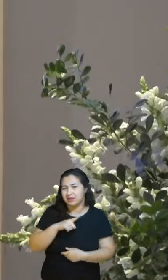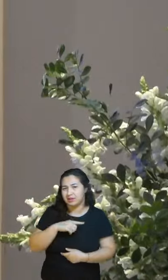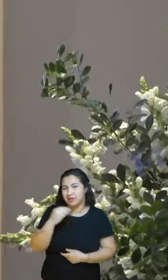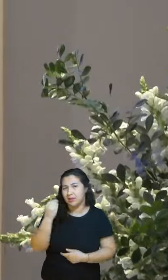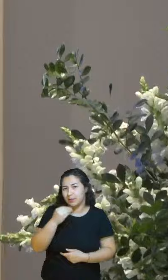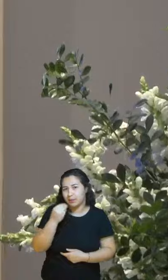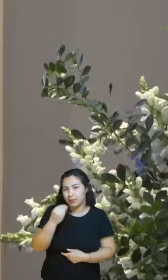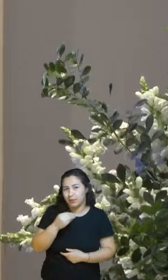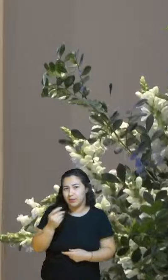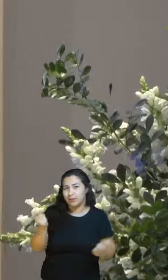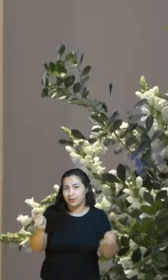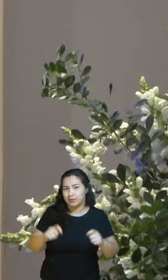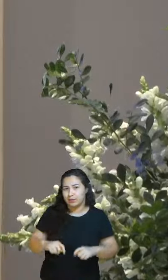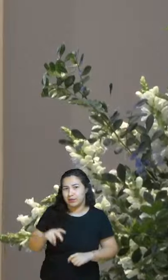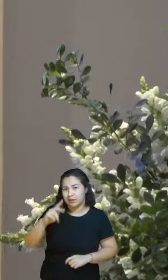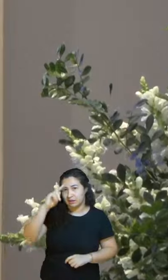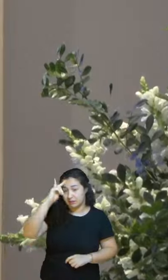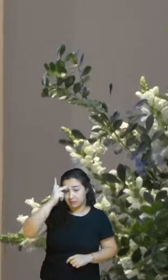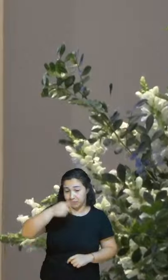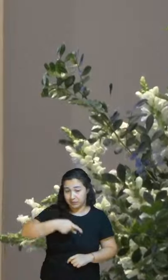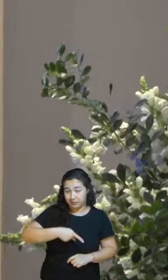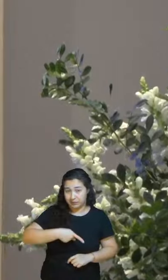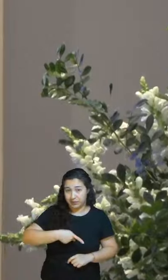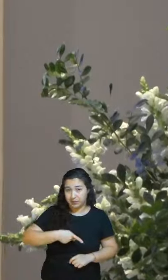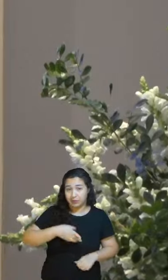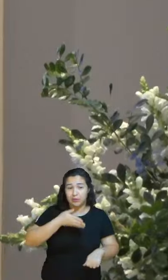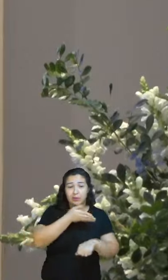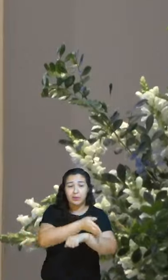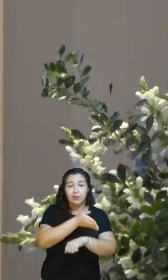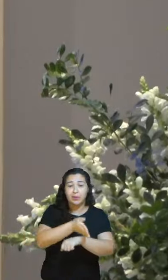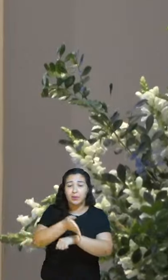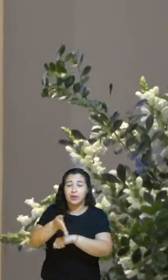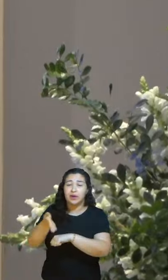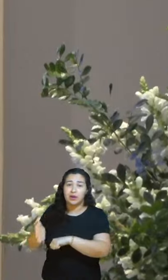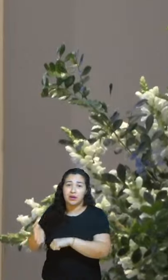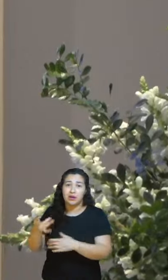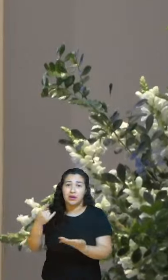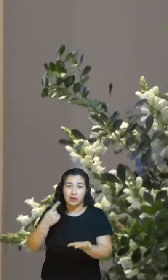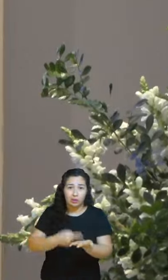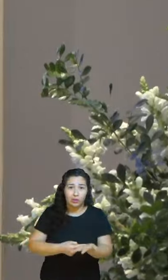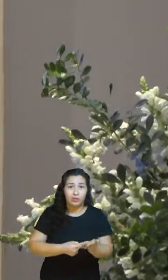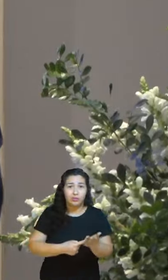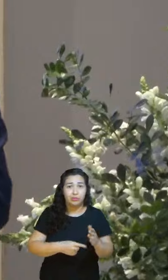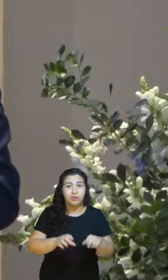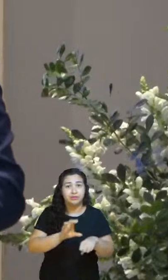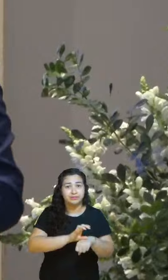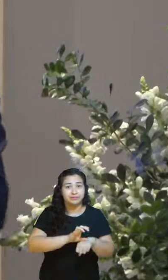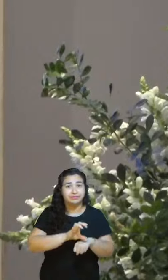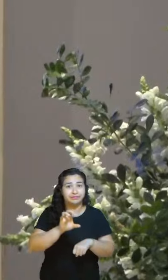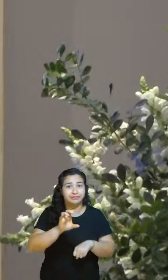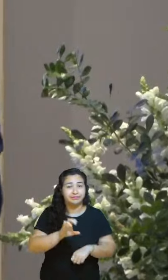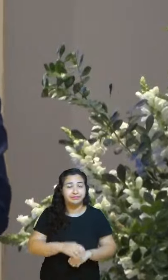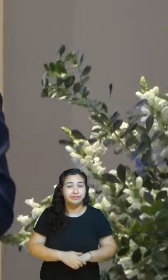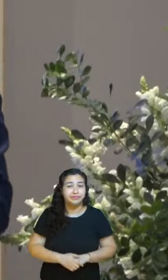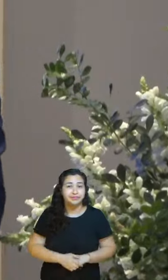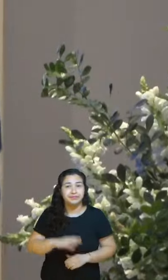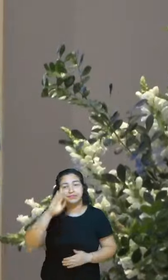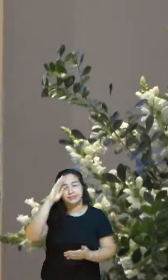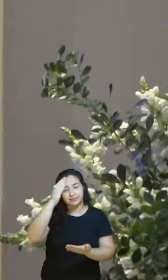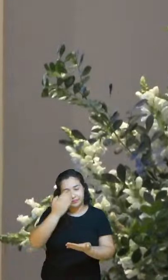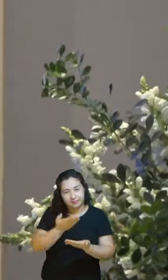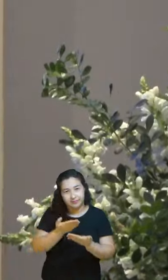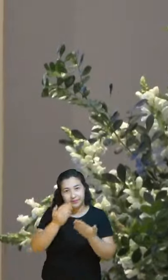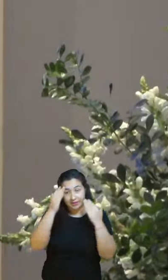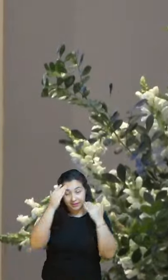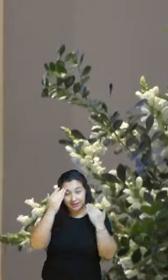suas liberdades claramente estabelecidas na Constituição então dito isso agradeço mais uma vez a presença de